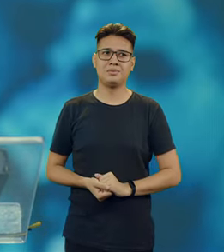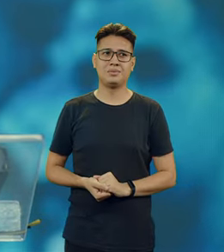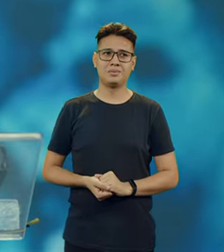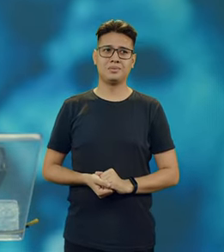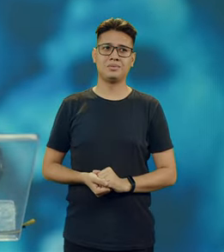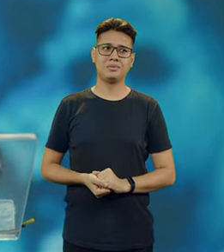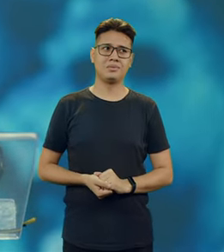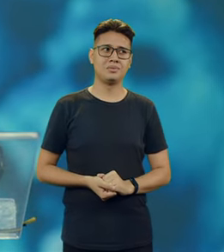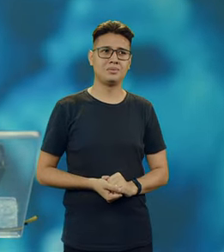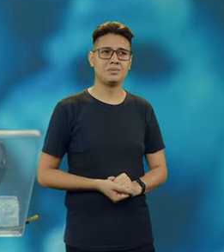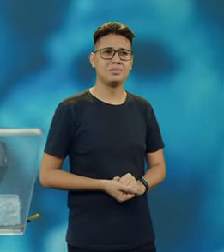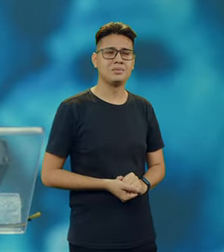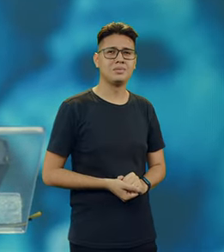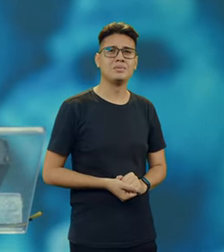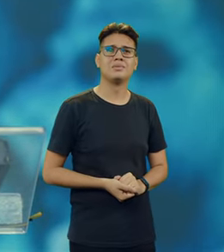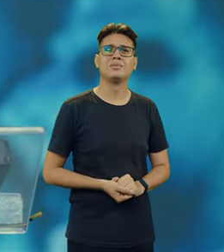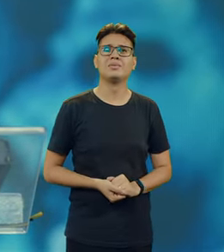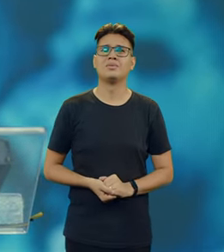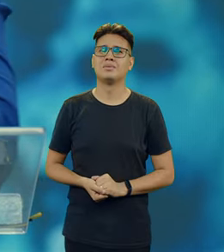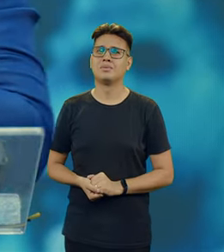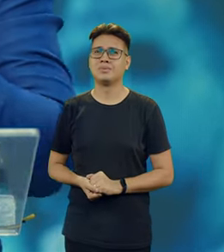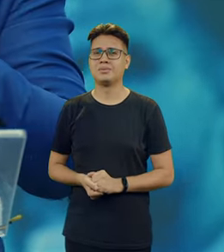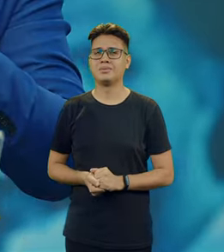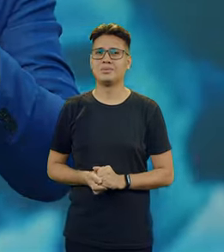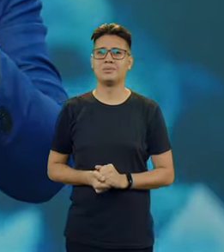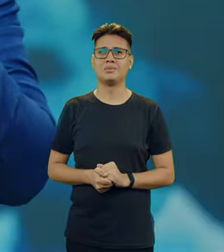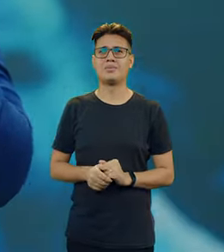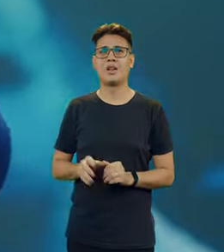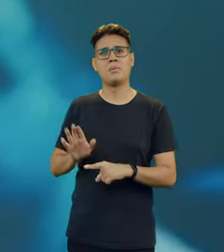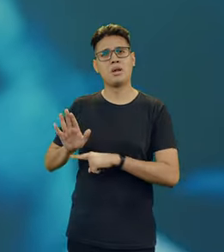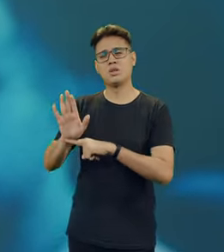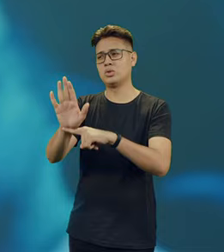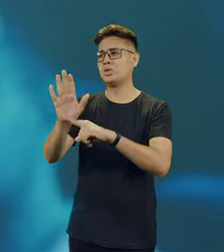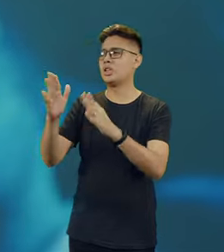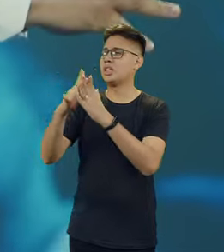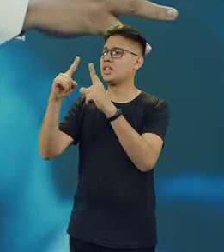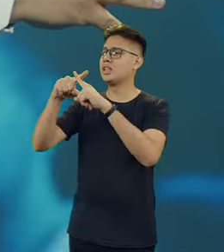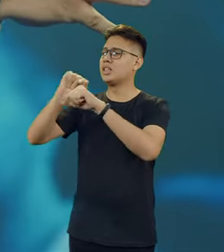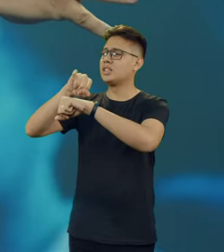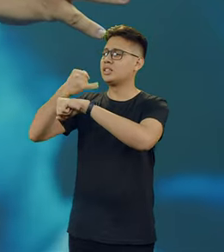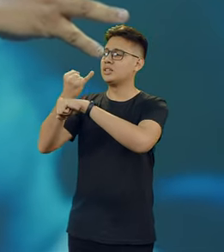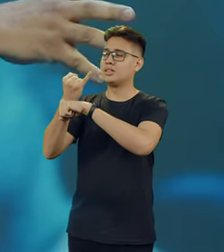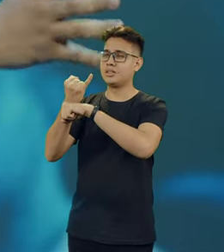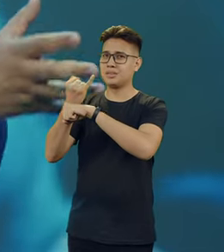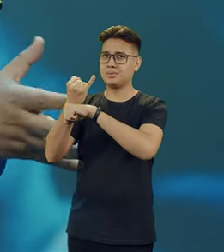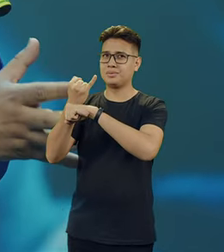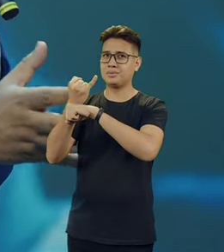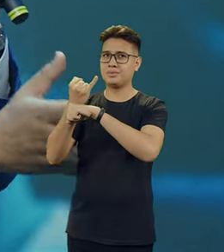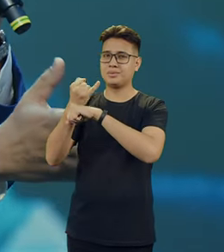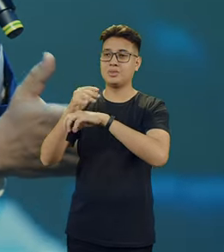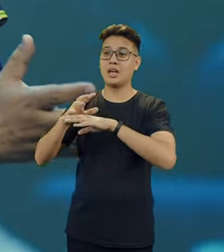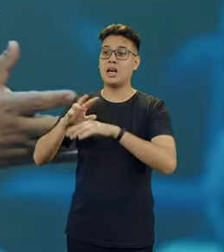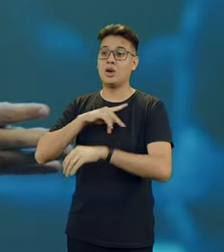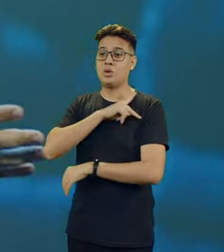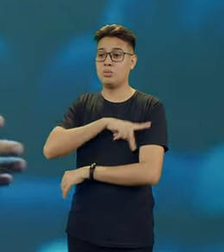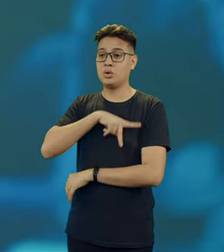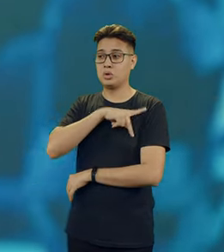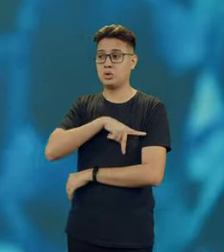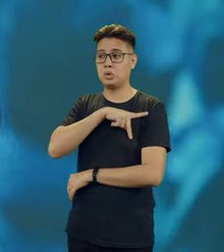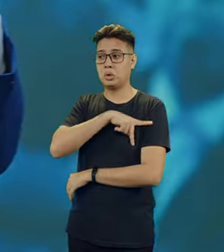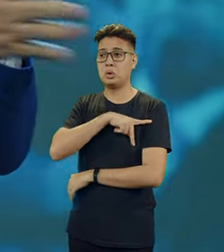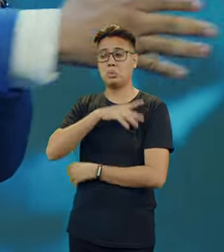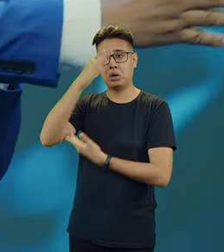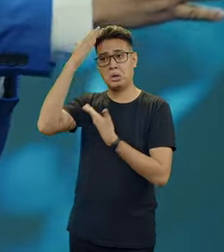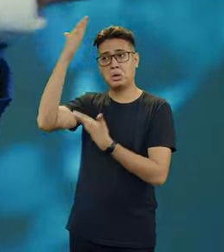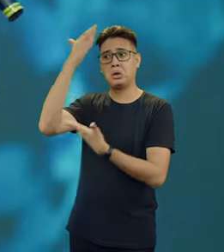Macedônia se juntou com seus poucos recursos para ajudar a igreja mãe lá em Jerusalém. E o apóstolo Paulo estava elogiando, falando: olha,